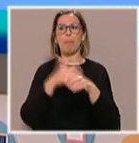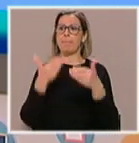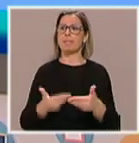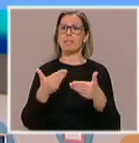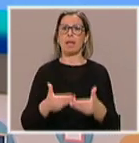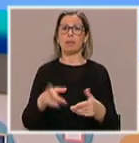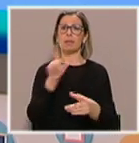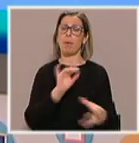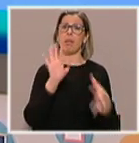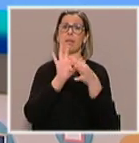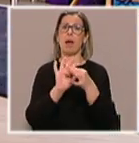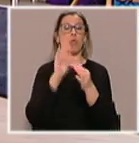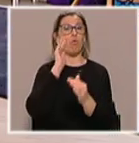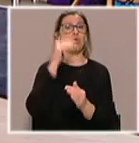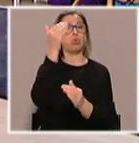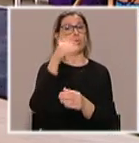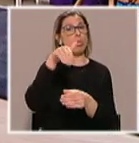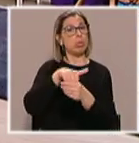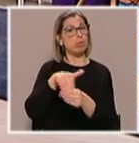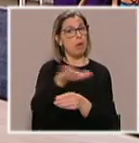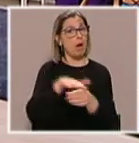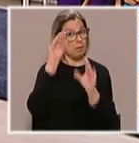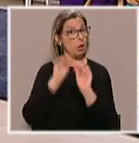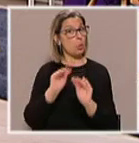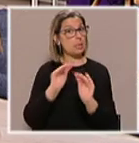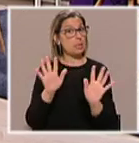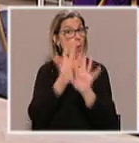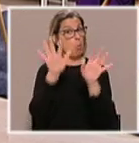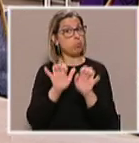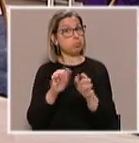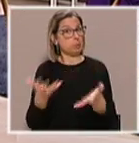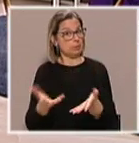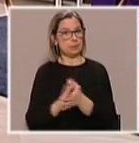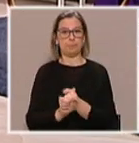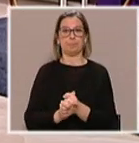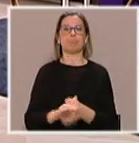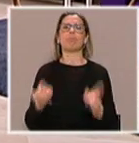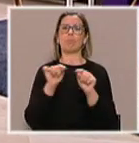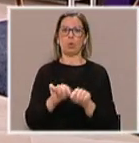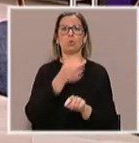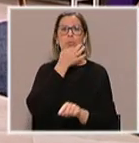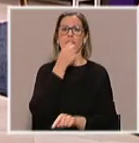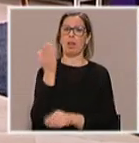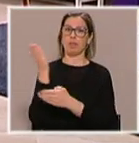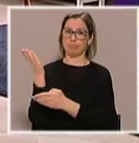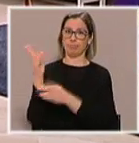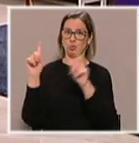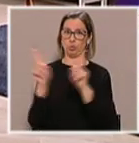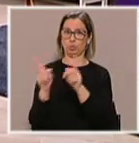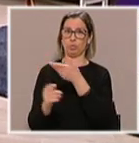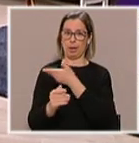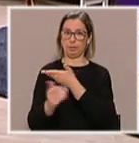educação. Vamos dedicar então a nossa aula de hoje à homeostasia e sistema nervoso. Como